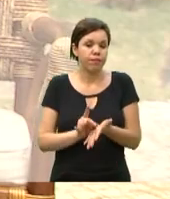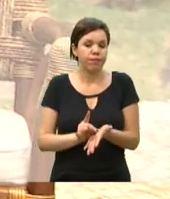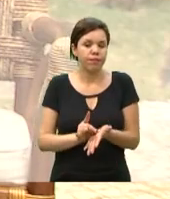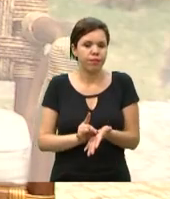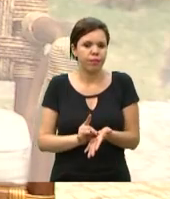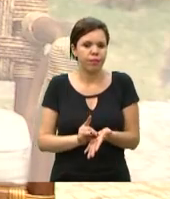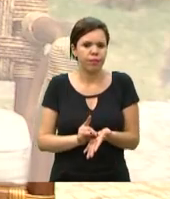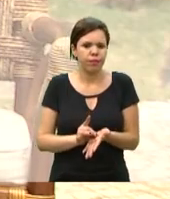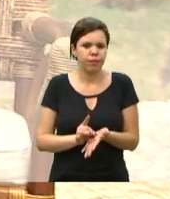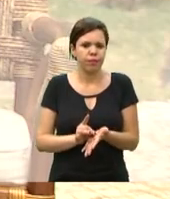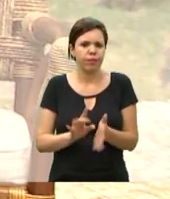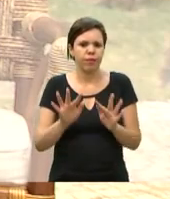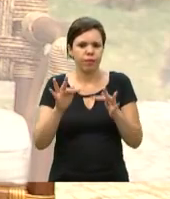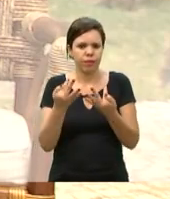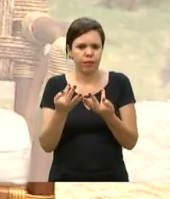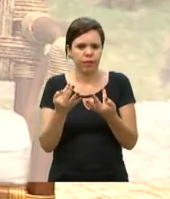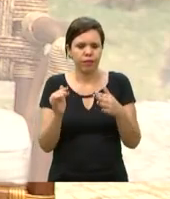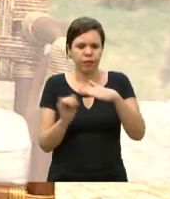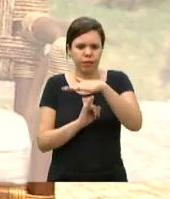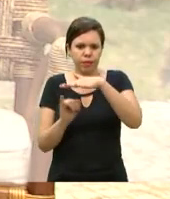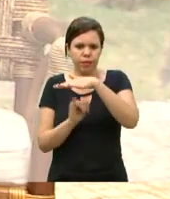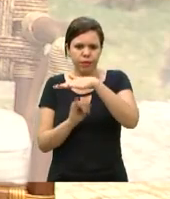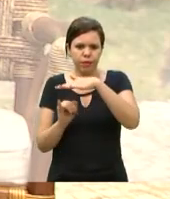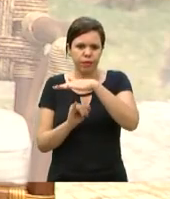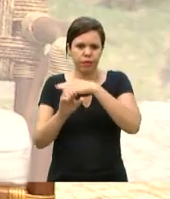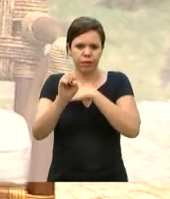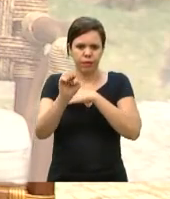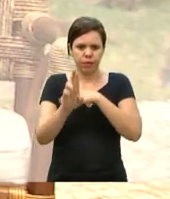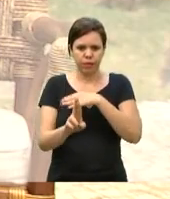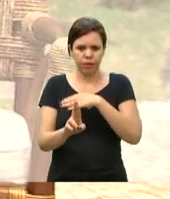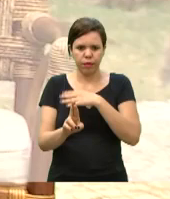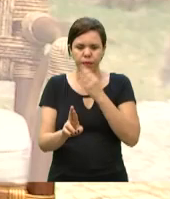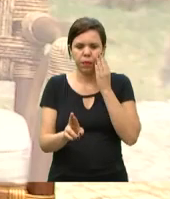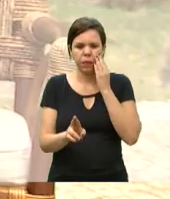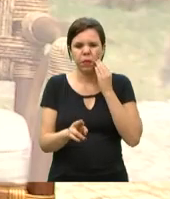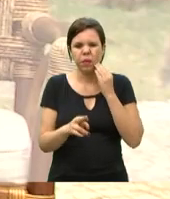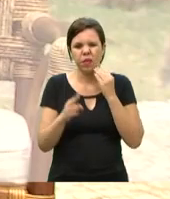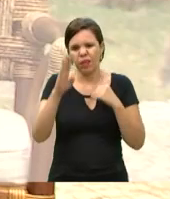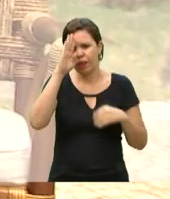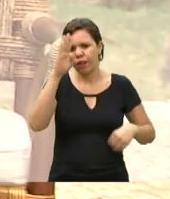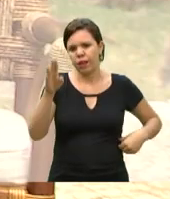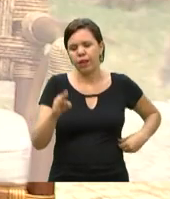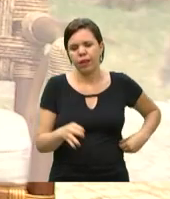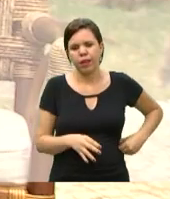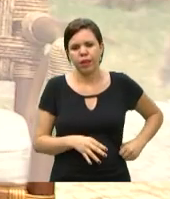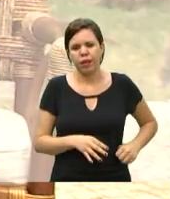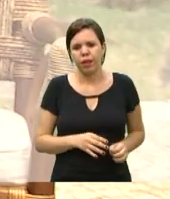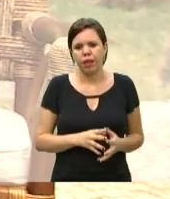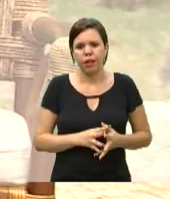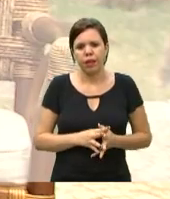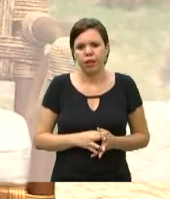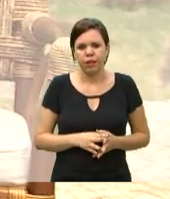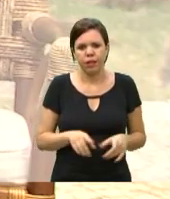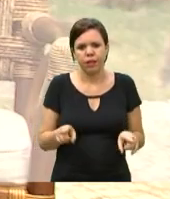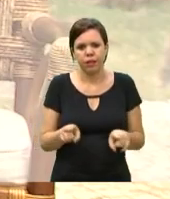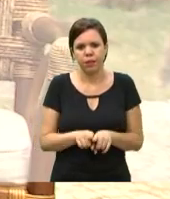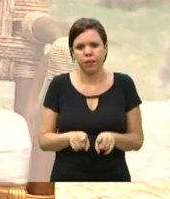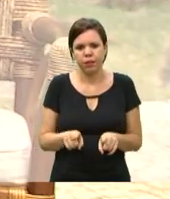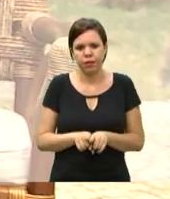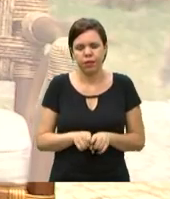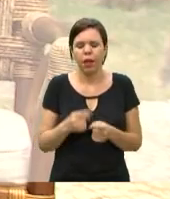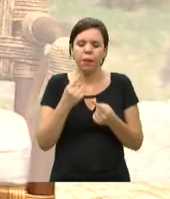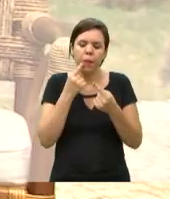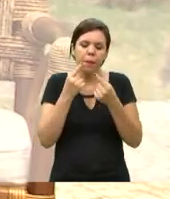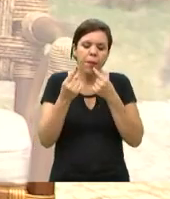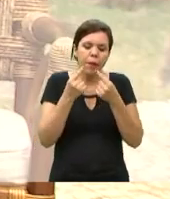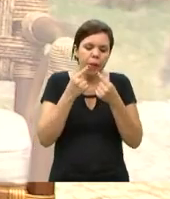efetivamente, essas famílias do Instituto Ser? Acho que é fundamental também os